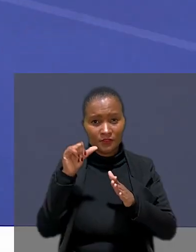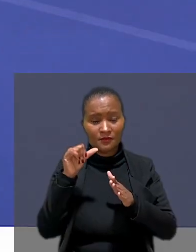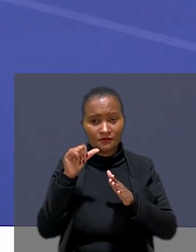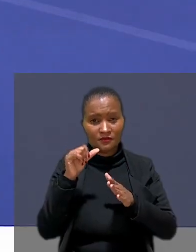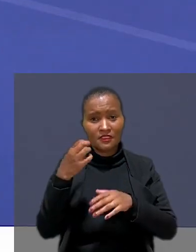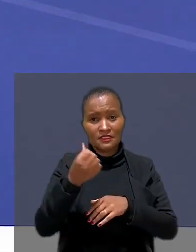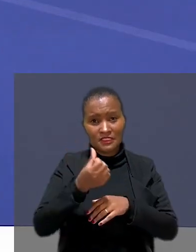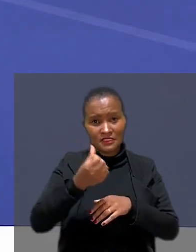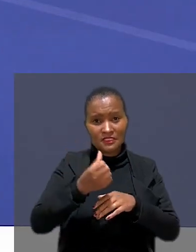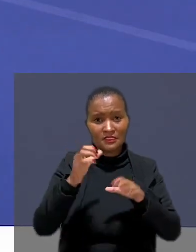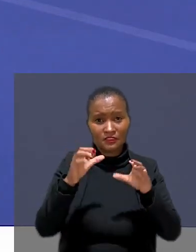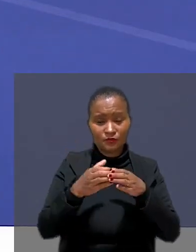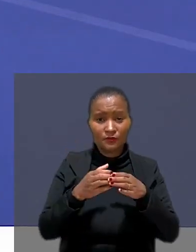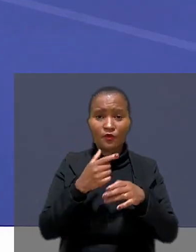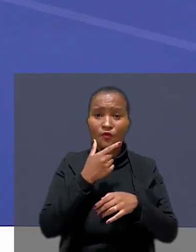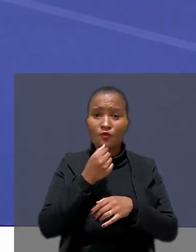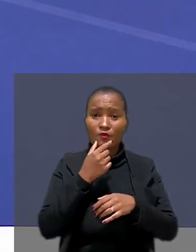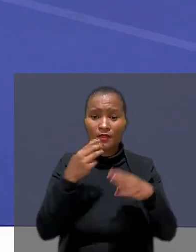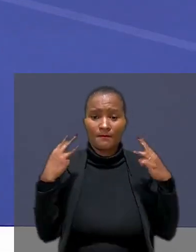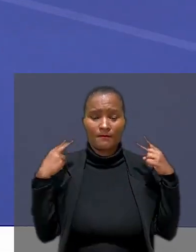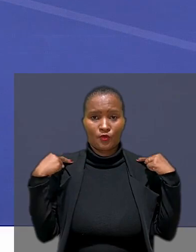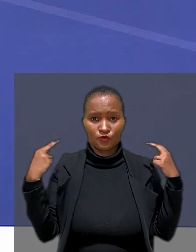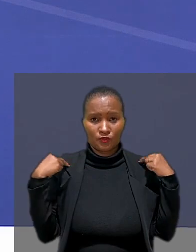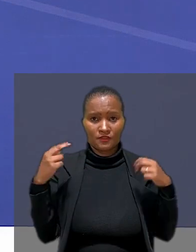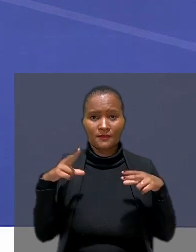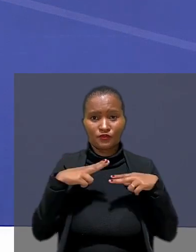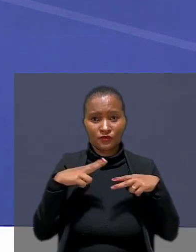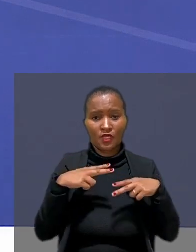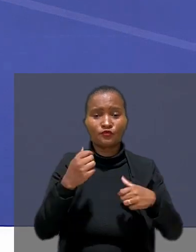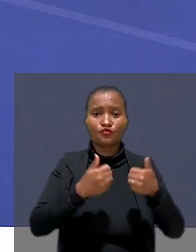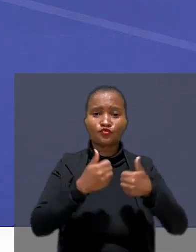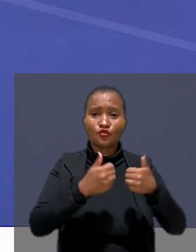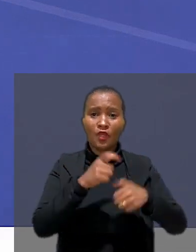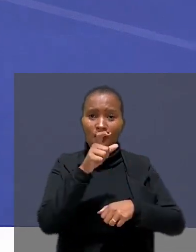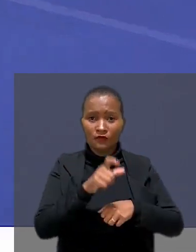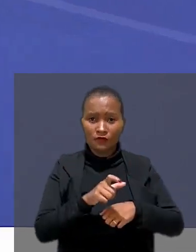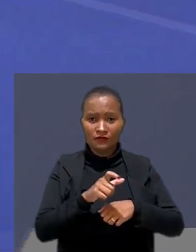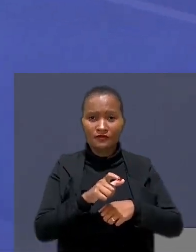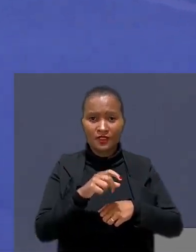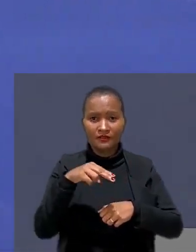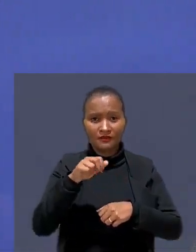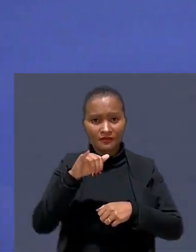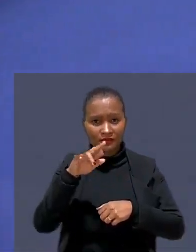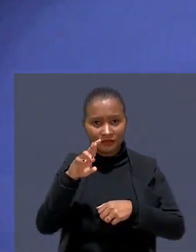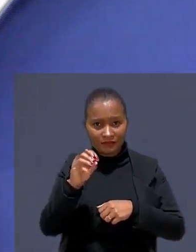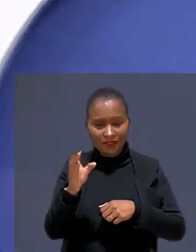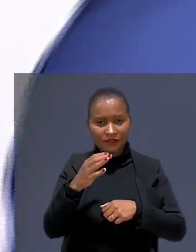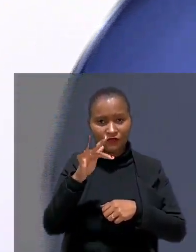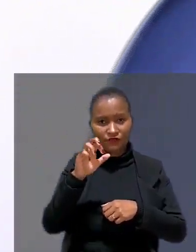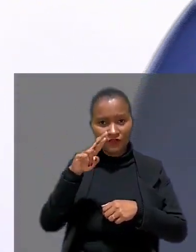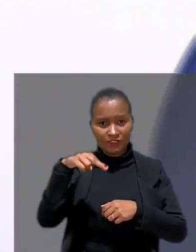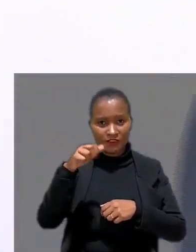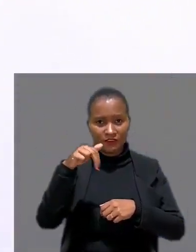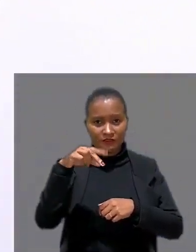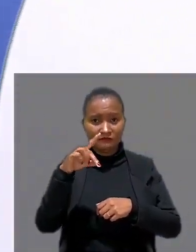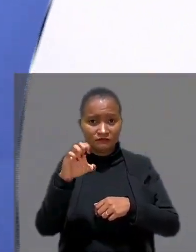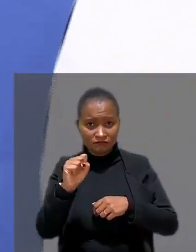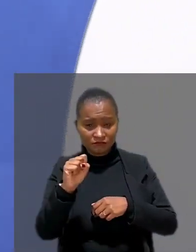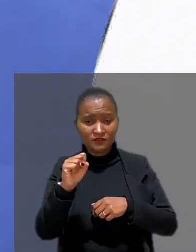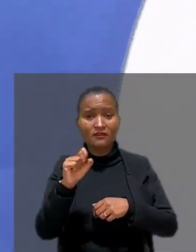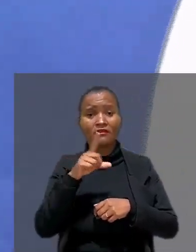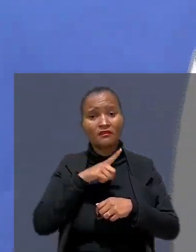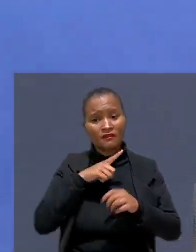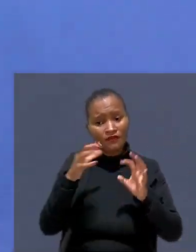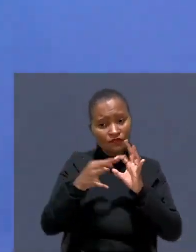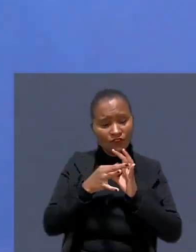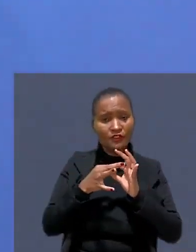O primeiro caso é da sexta turma. O motorista particular do jogador de futebol Mário Fernandes teve o vínculo de emprego com o